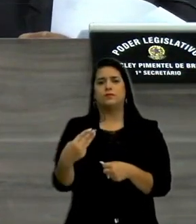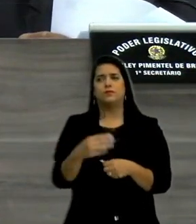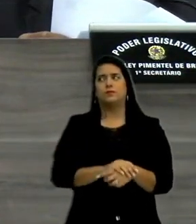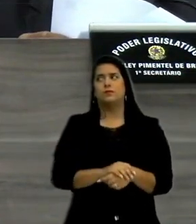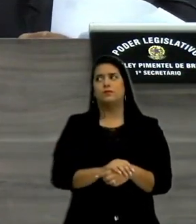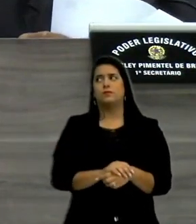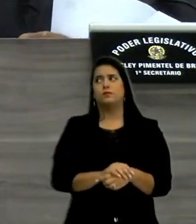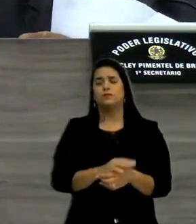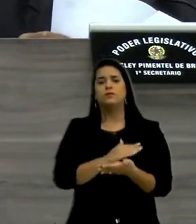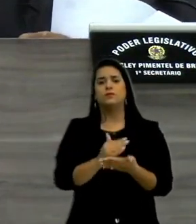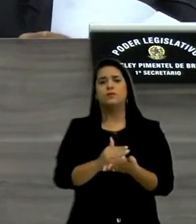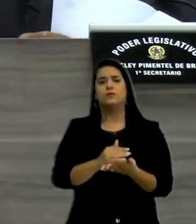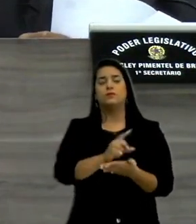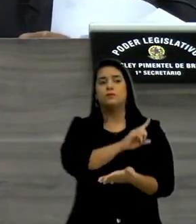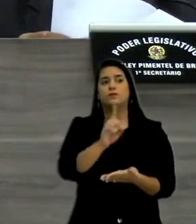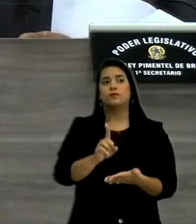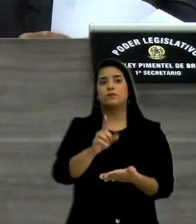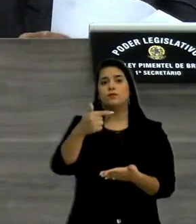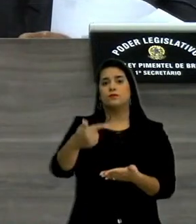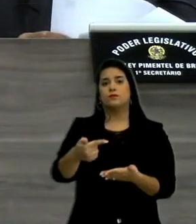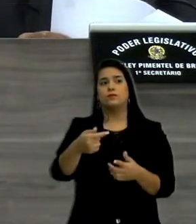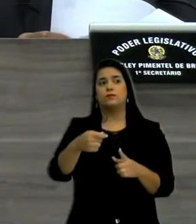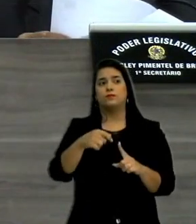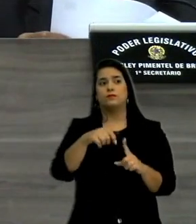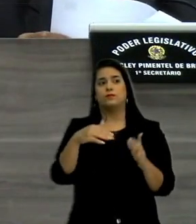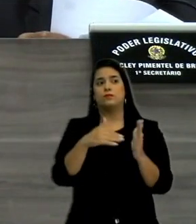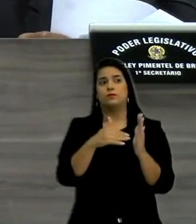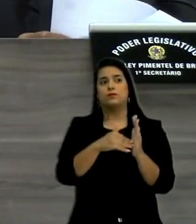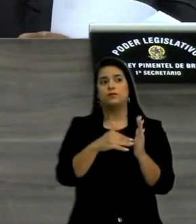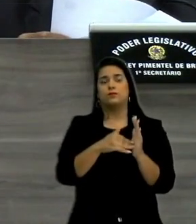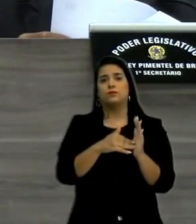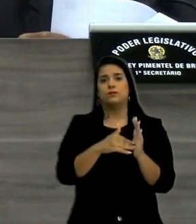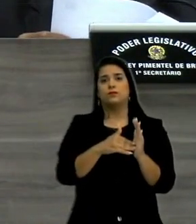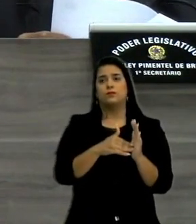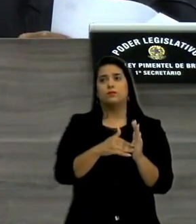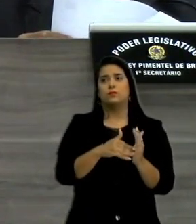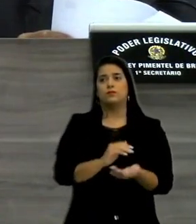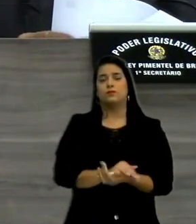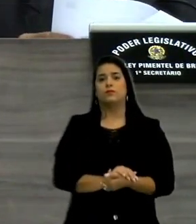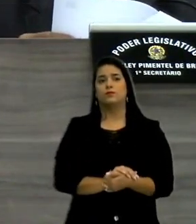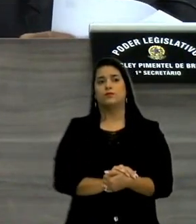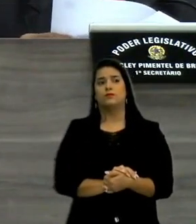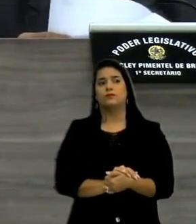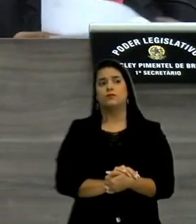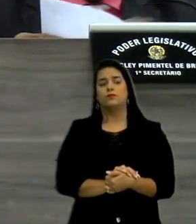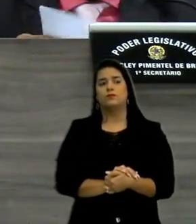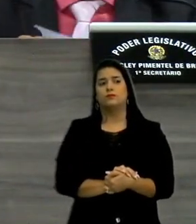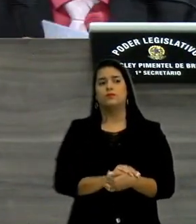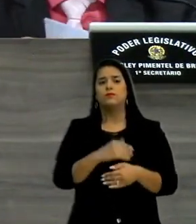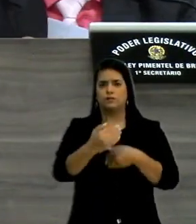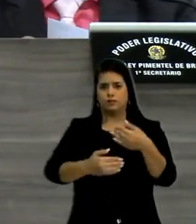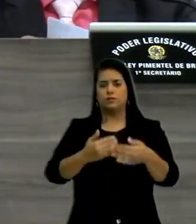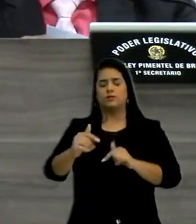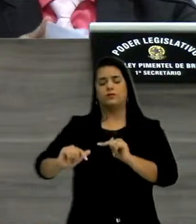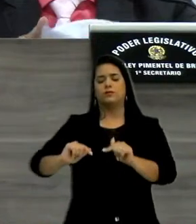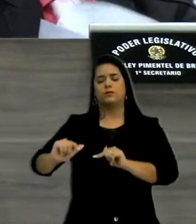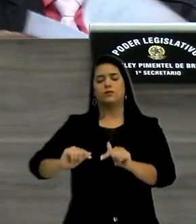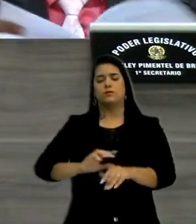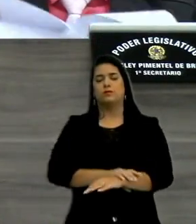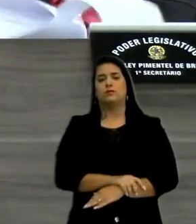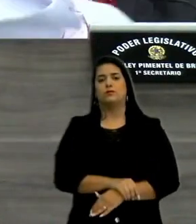função, 2/2/2023 a 31/12/2023. O ato de nomeação continua vigente.